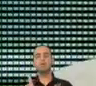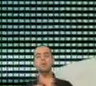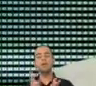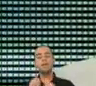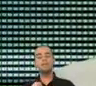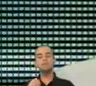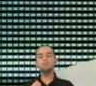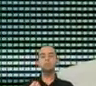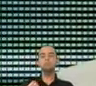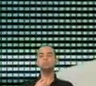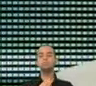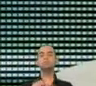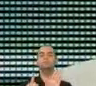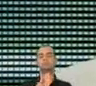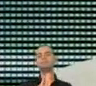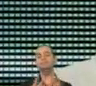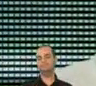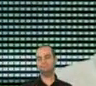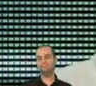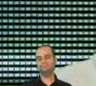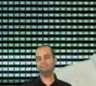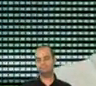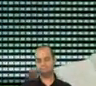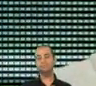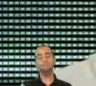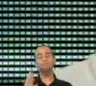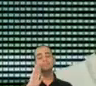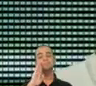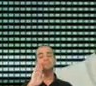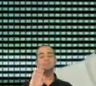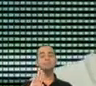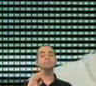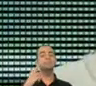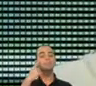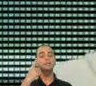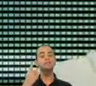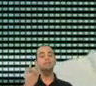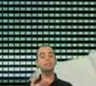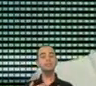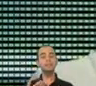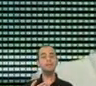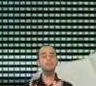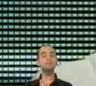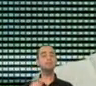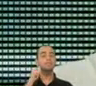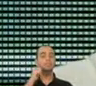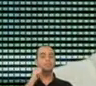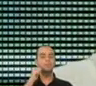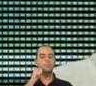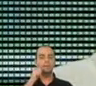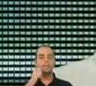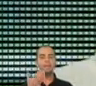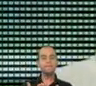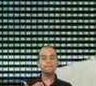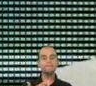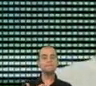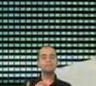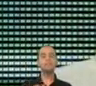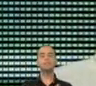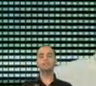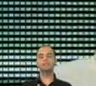SAMU, que é esse atendimento que transporta crianças. Uma questão fundamental é a questão do tratamento da